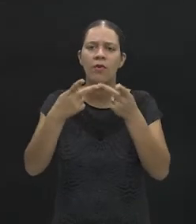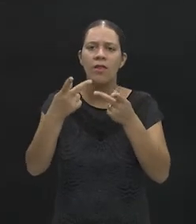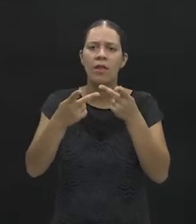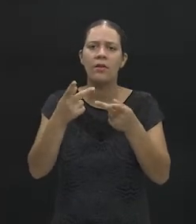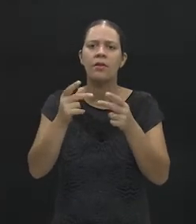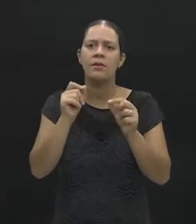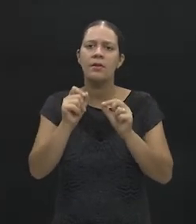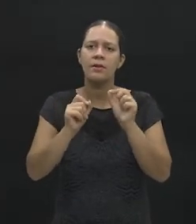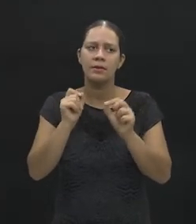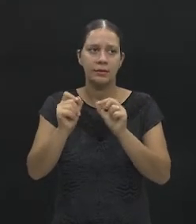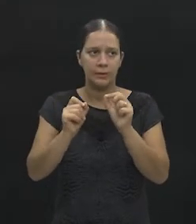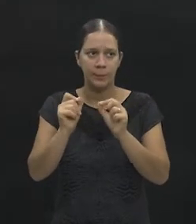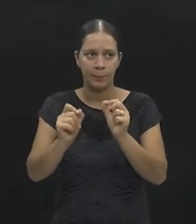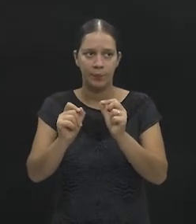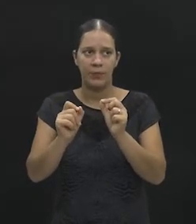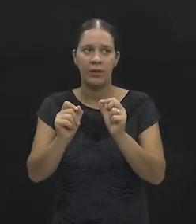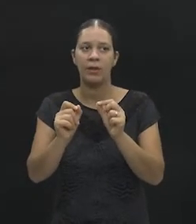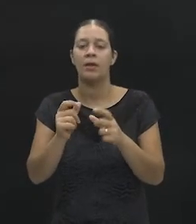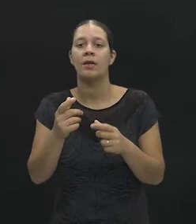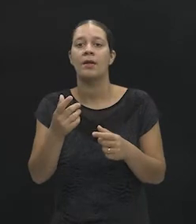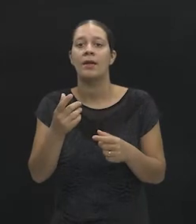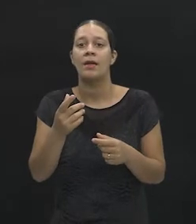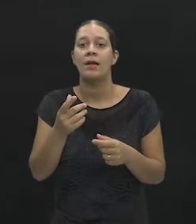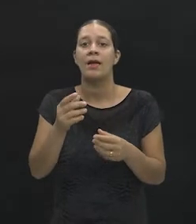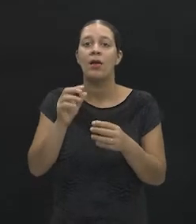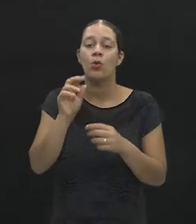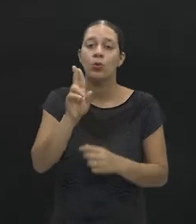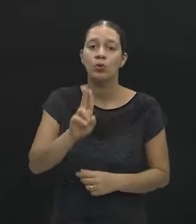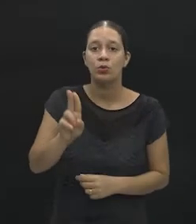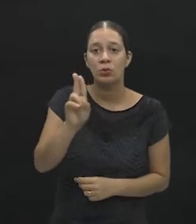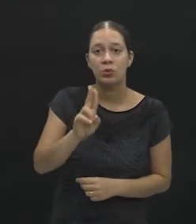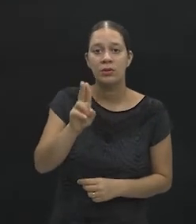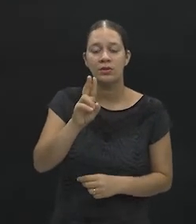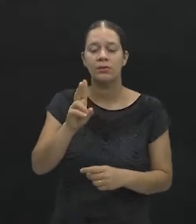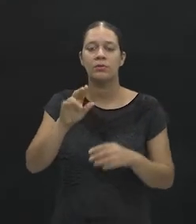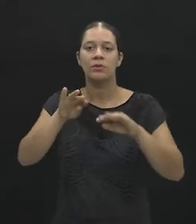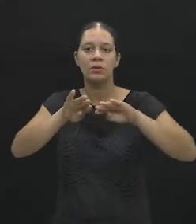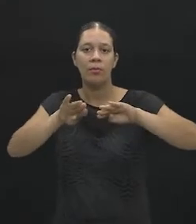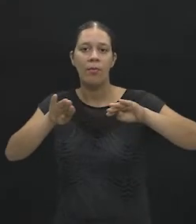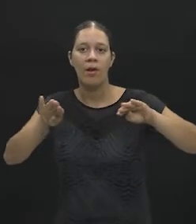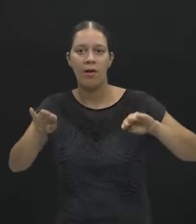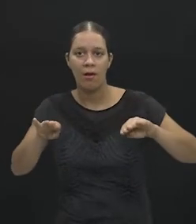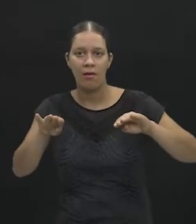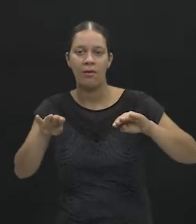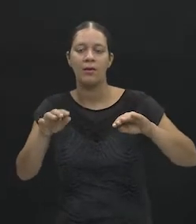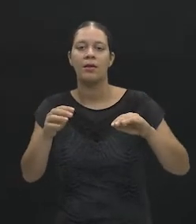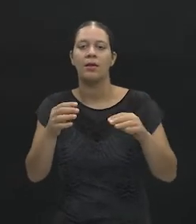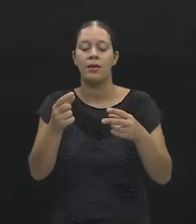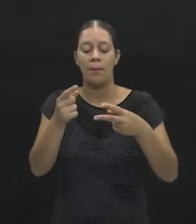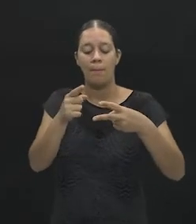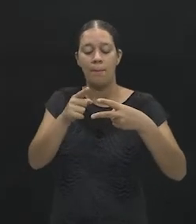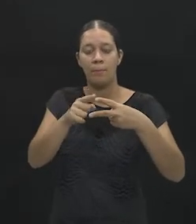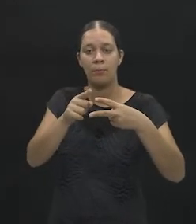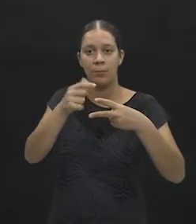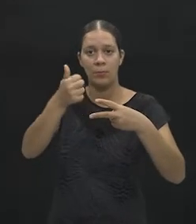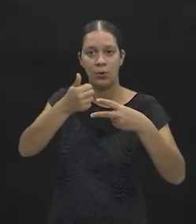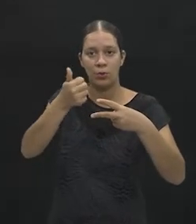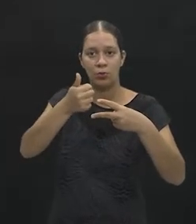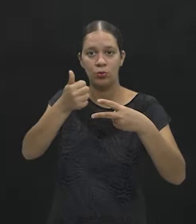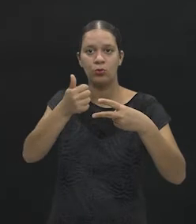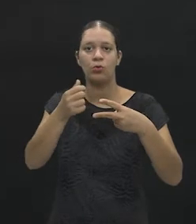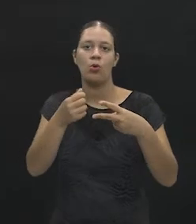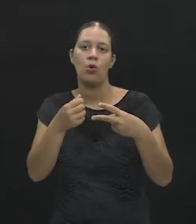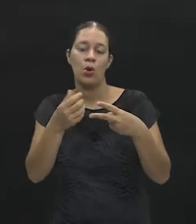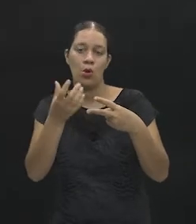da decantação. A decantação é um método utilizado para separar misturas heterogêneas constituída